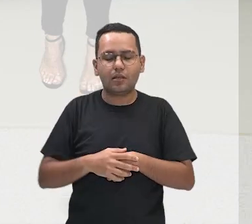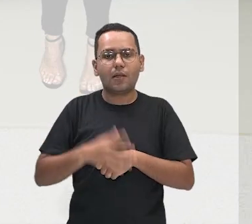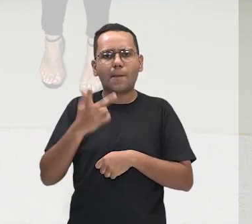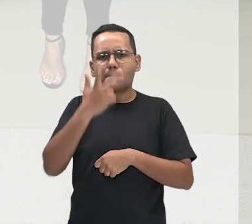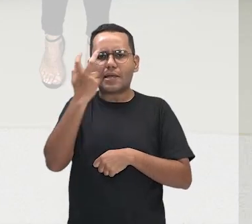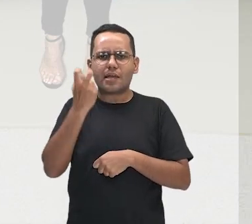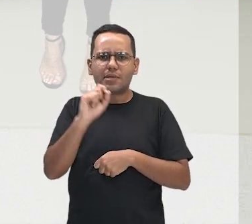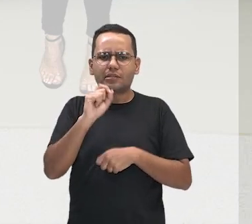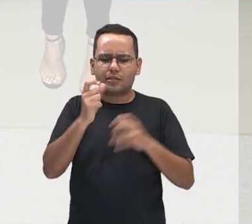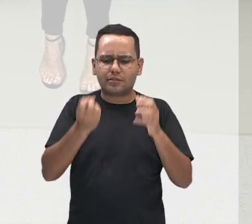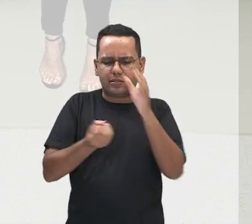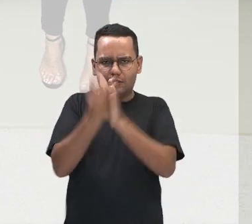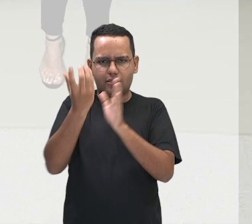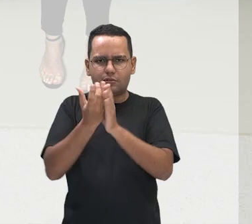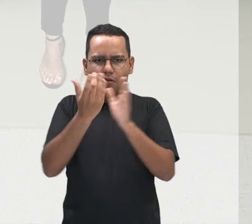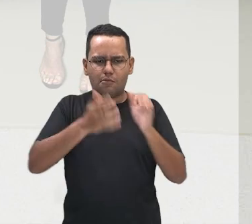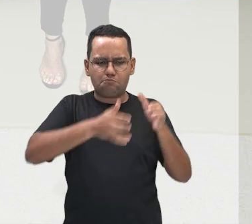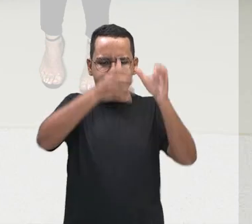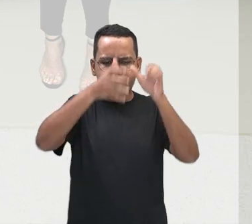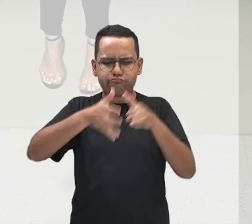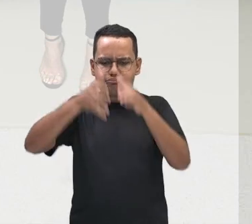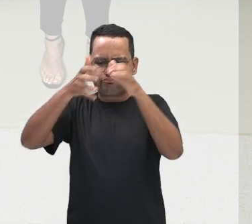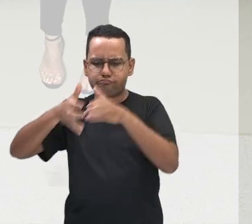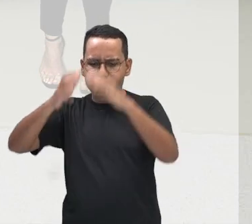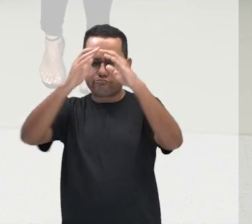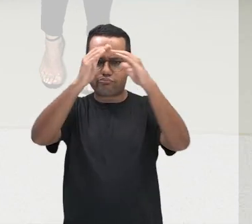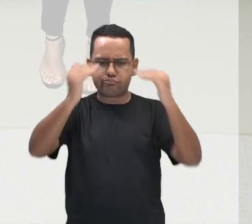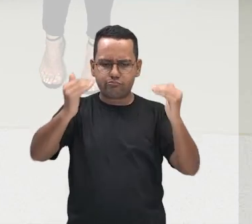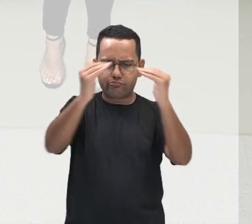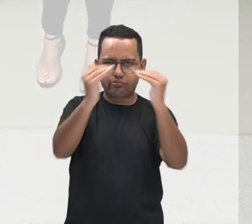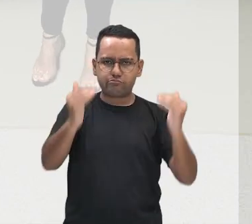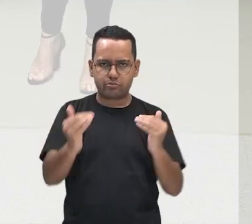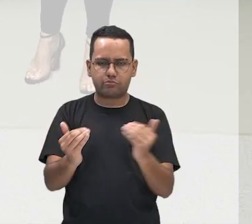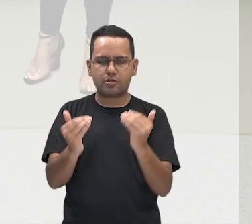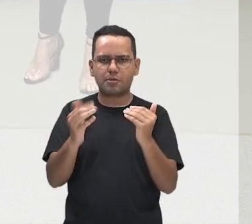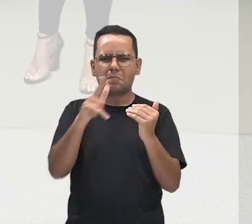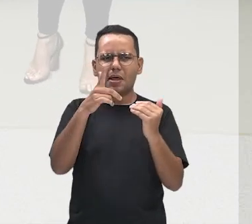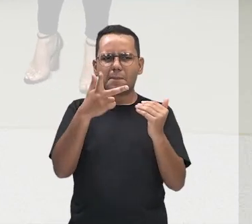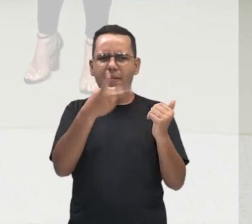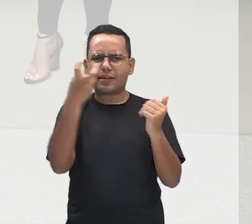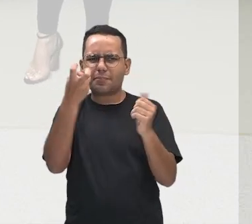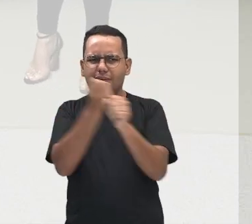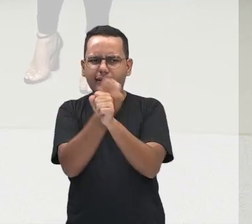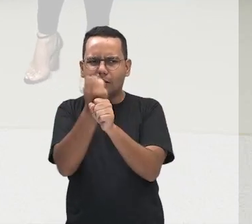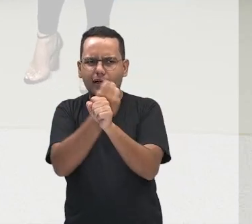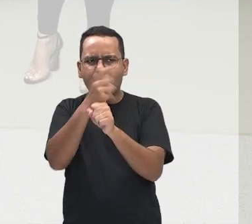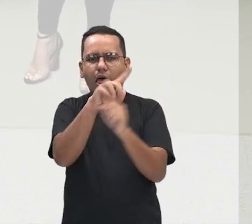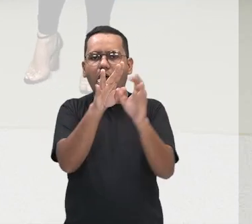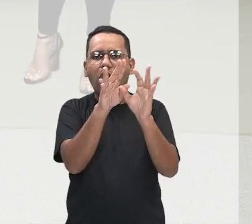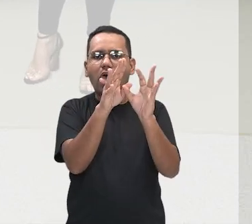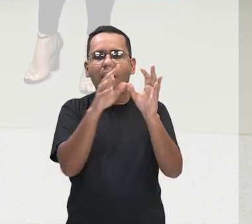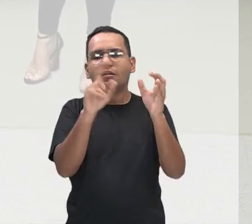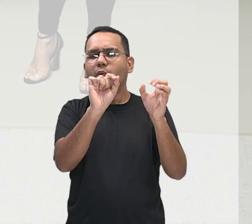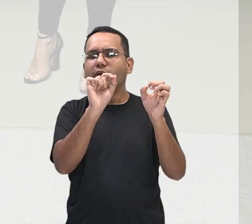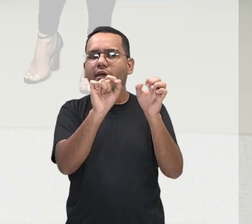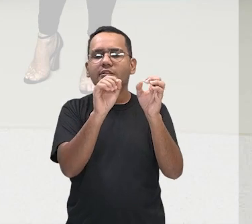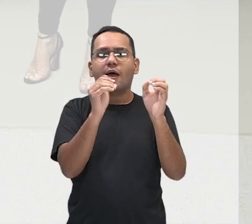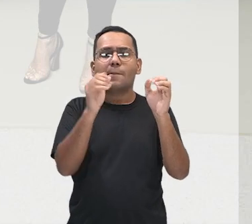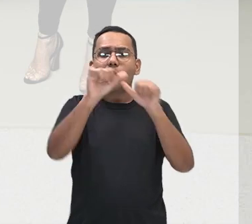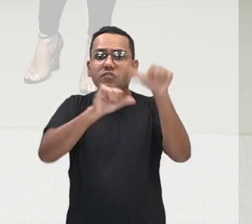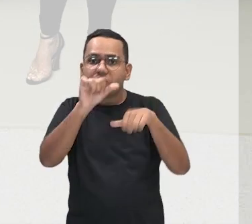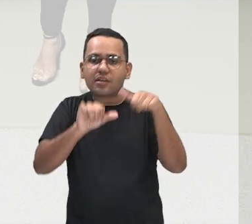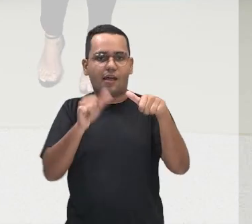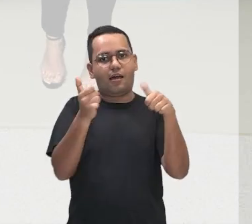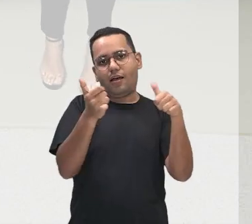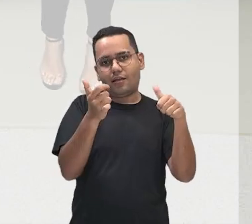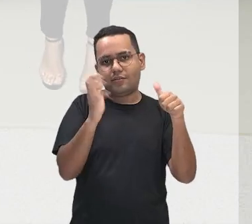vê-las, mas elas já estão deterioradas. Então, a tecnologia permitiu a elaboração